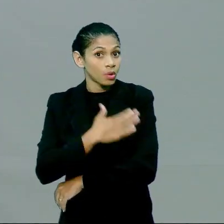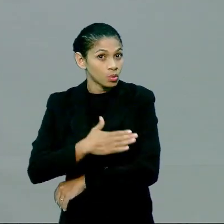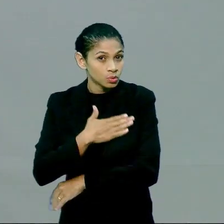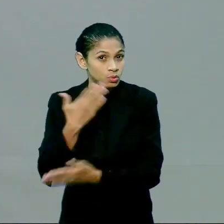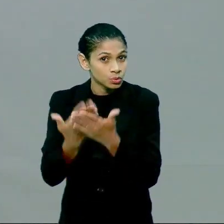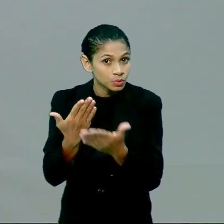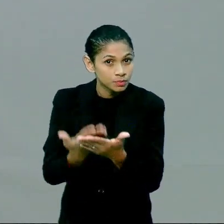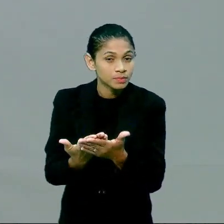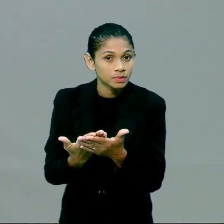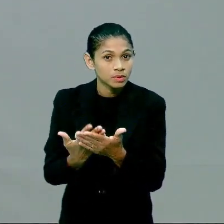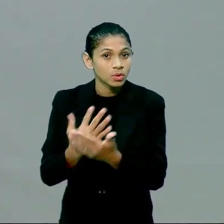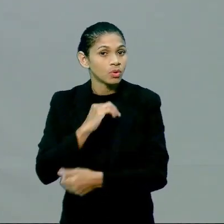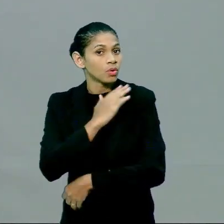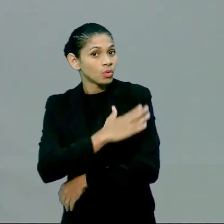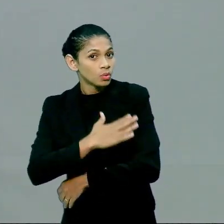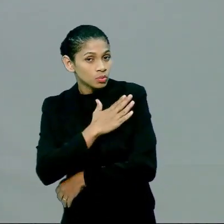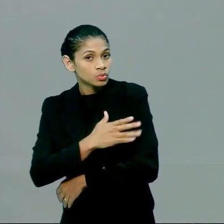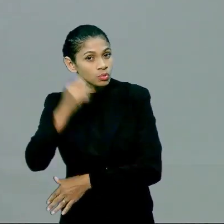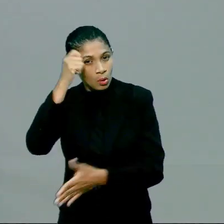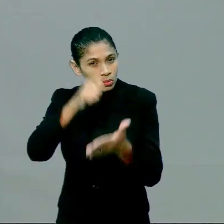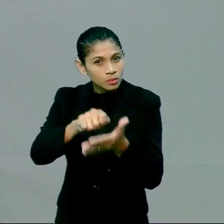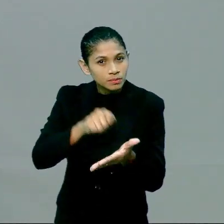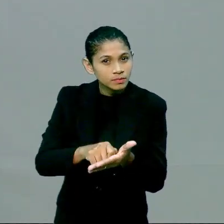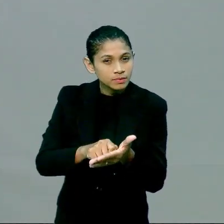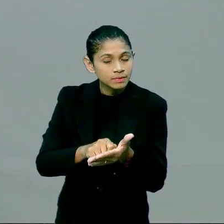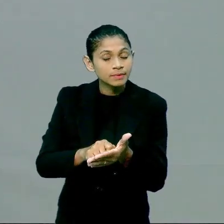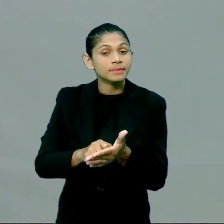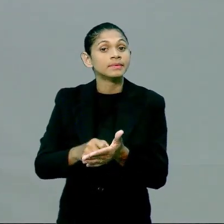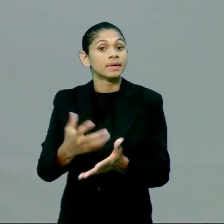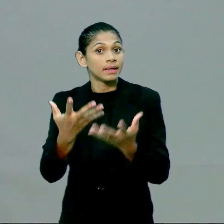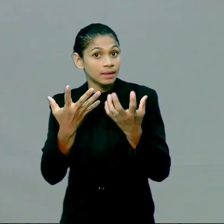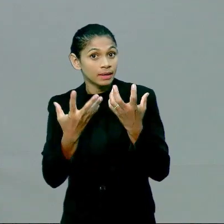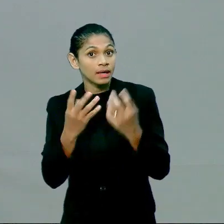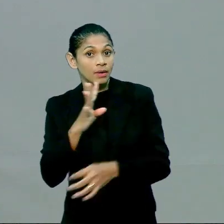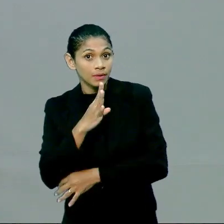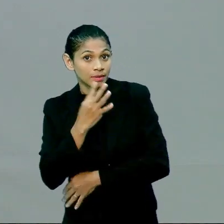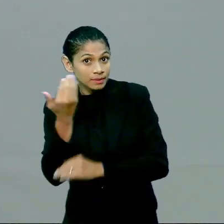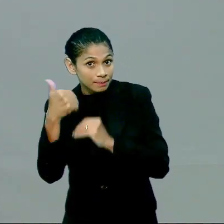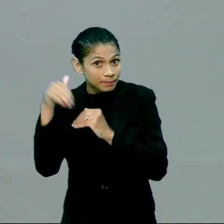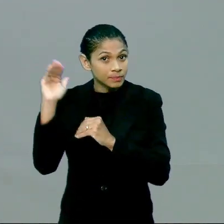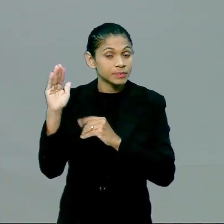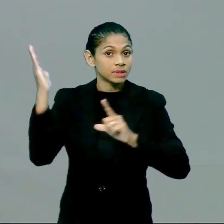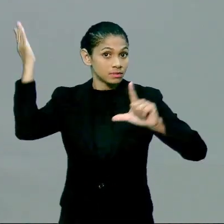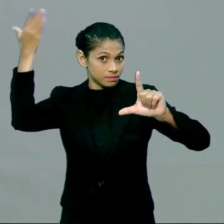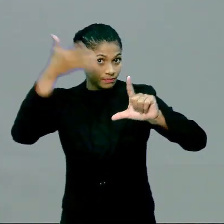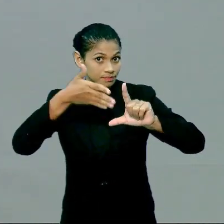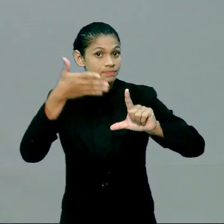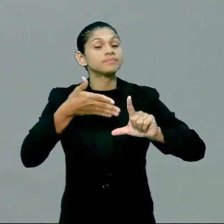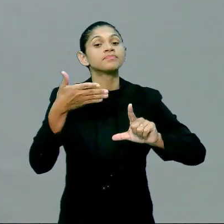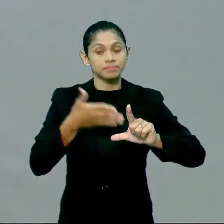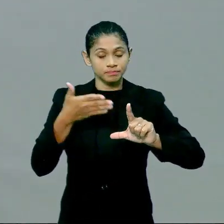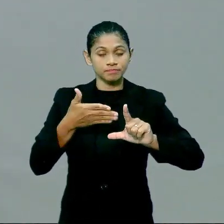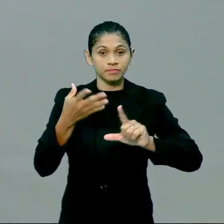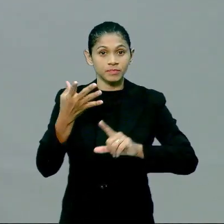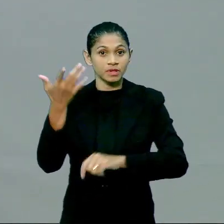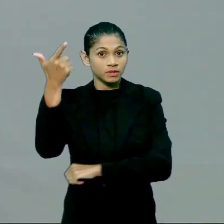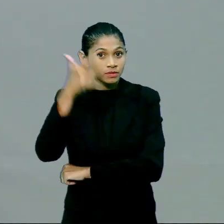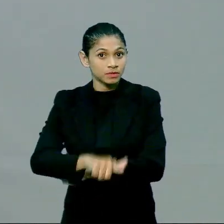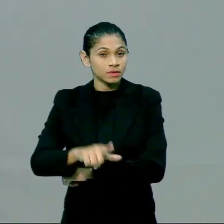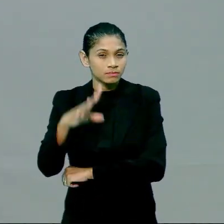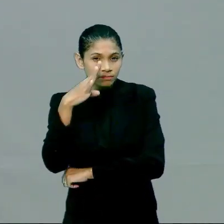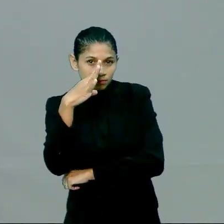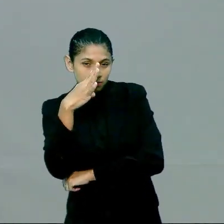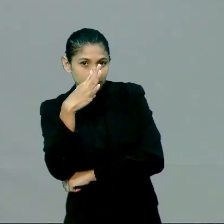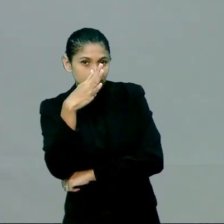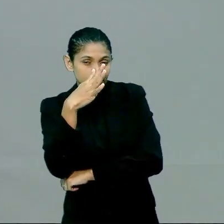da aula? Gostou do poeta? Quer conhecer mais sobre ele? Você pode acessar a nossa plataforma, tá? Rever esse vídeo.